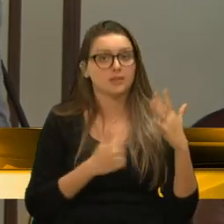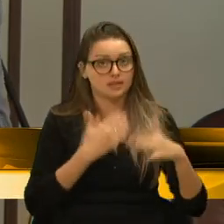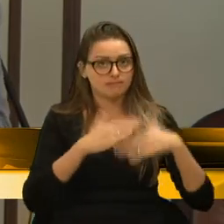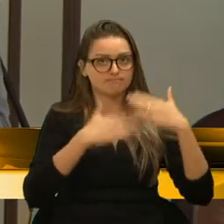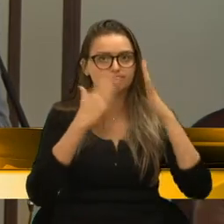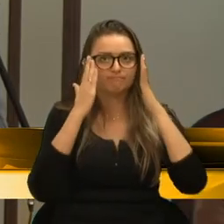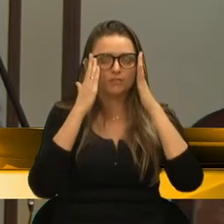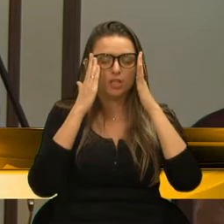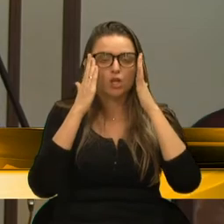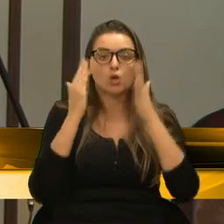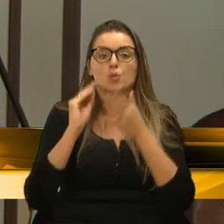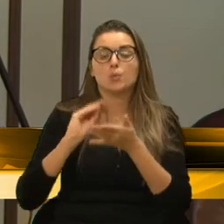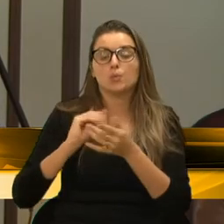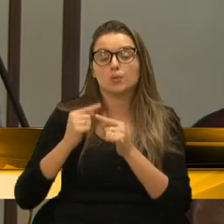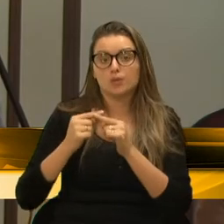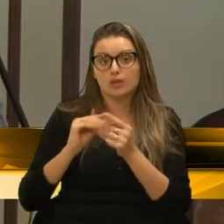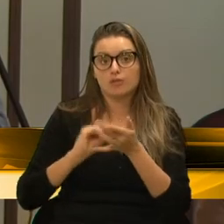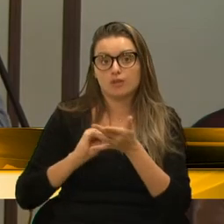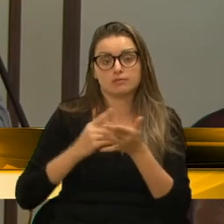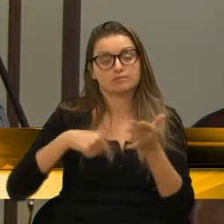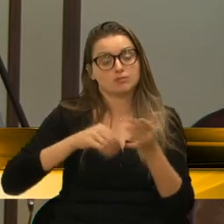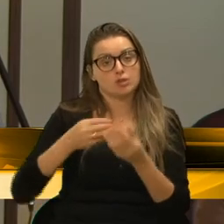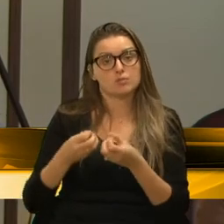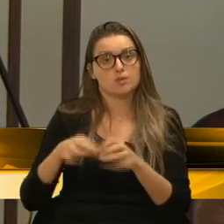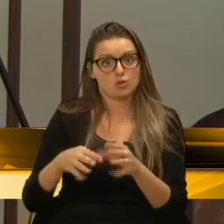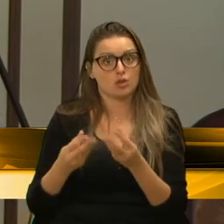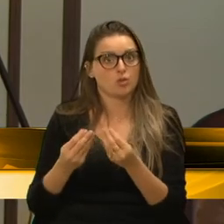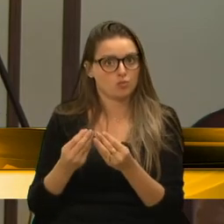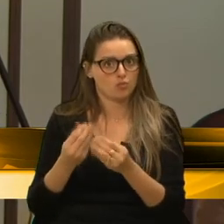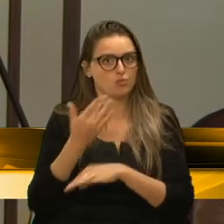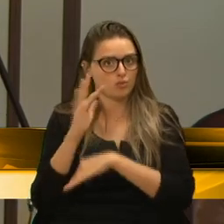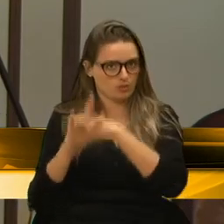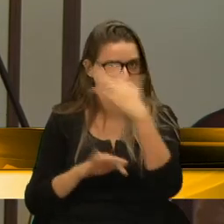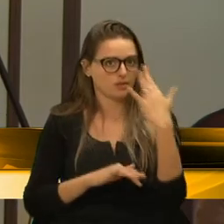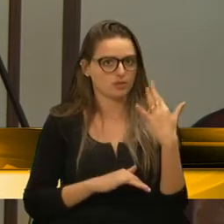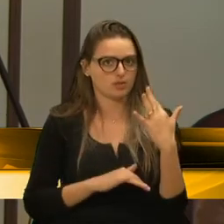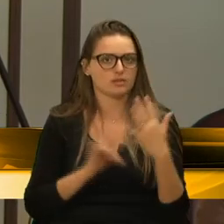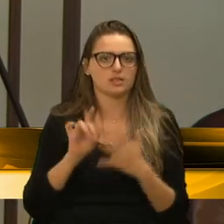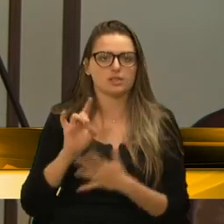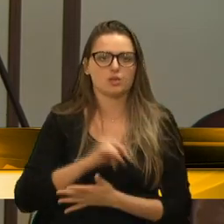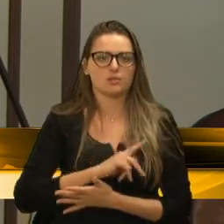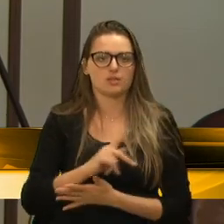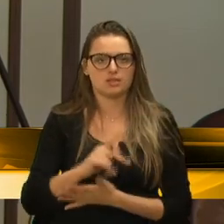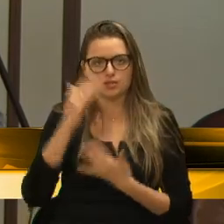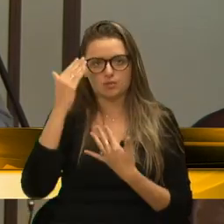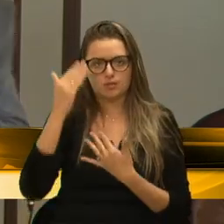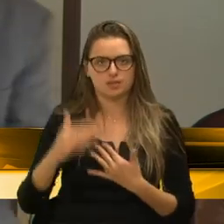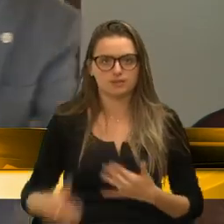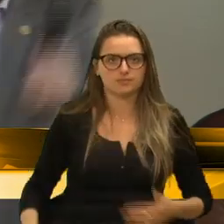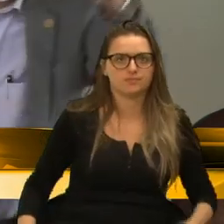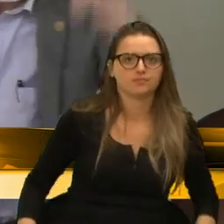muita desvantagem. Nós agredimos ela muito nos últimos anos. É isso, senhor presidente. Muito obrigado.